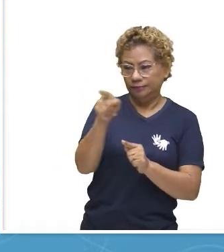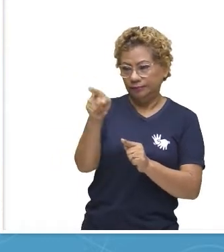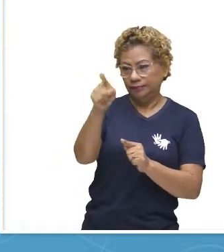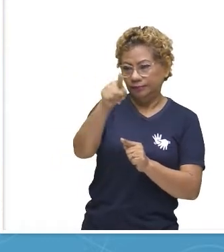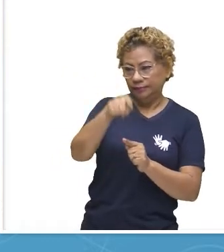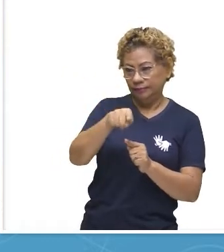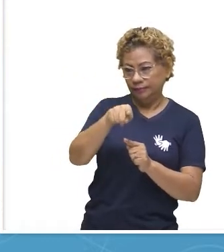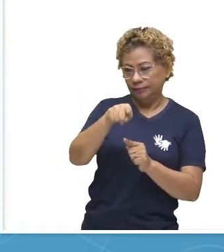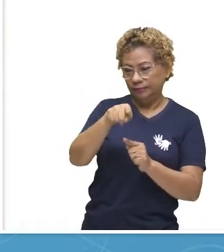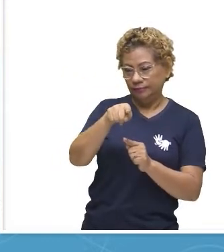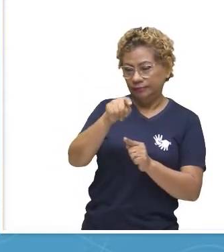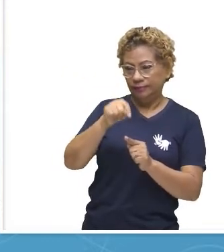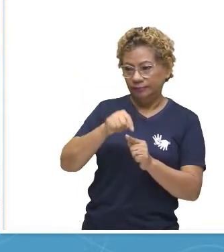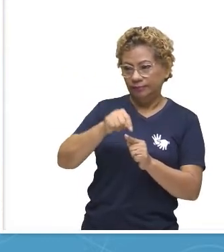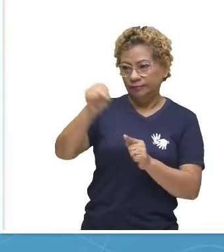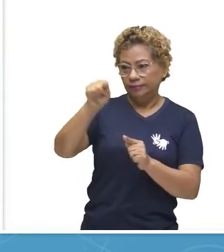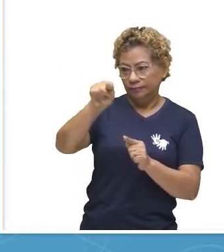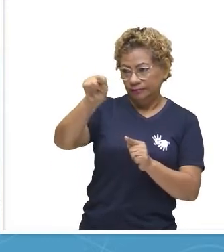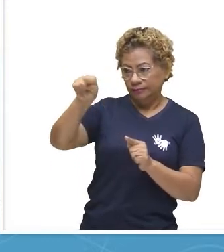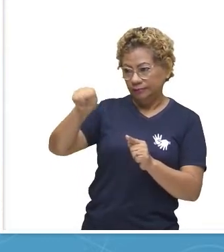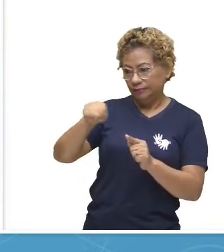onde eles se identificam.